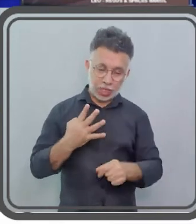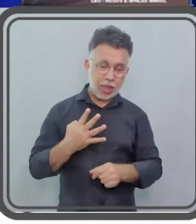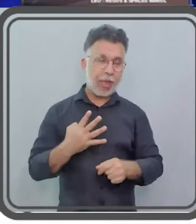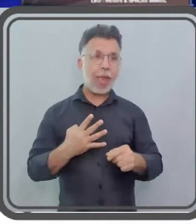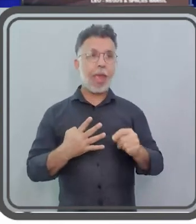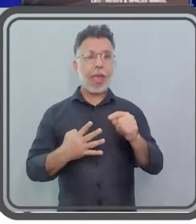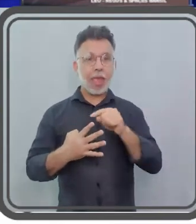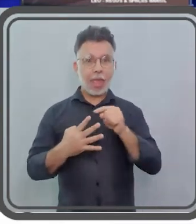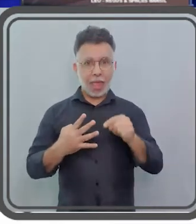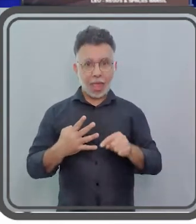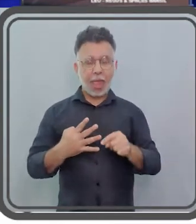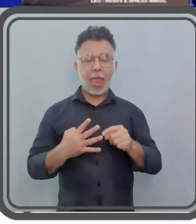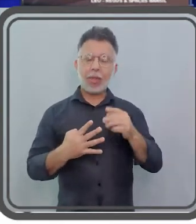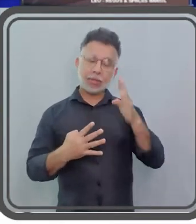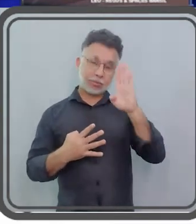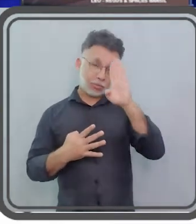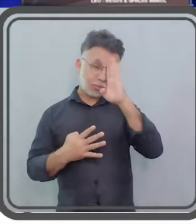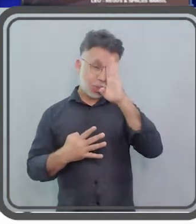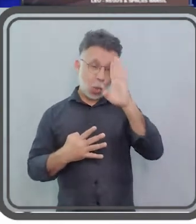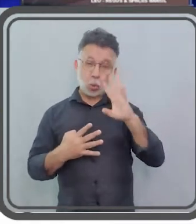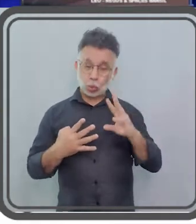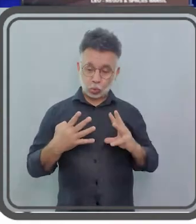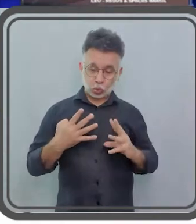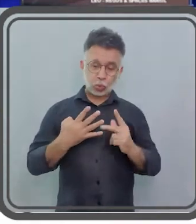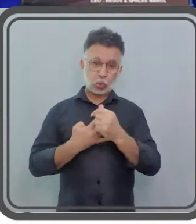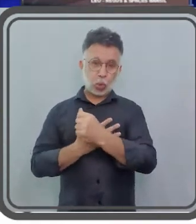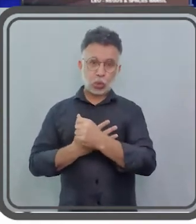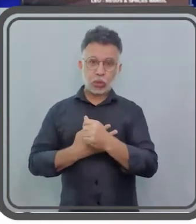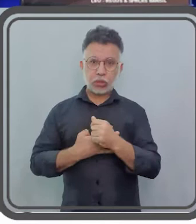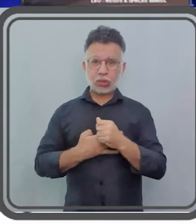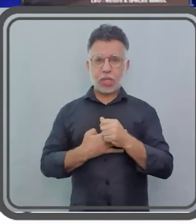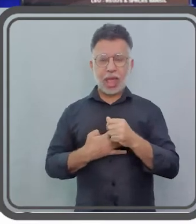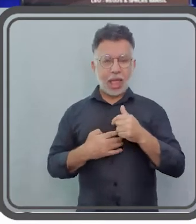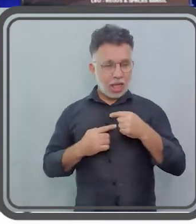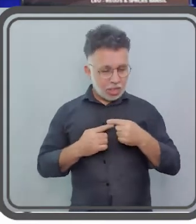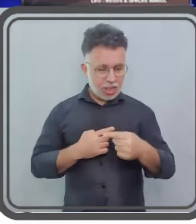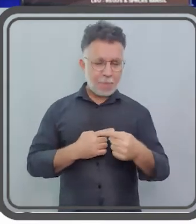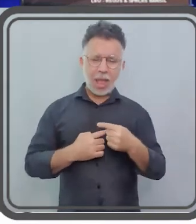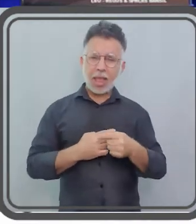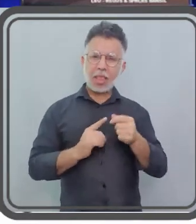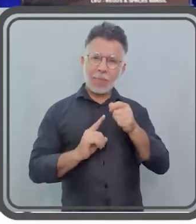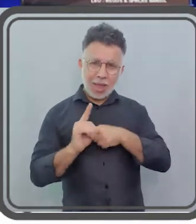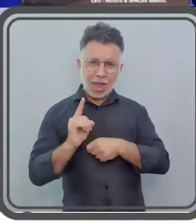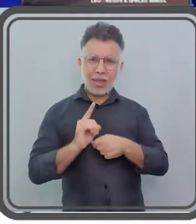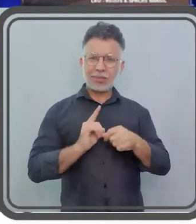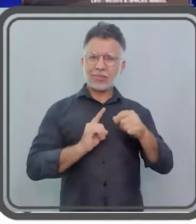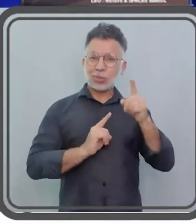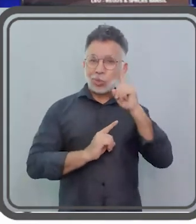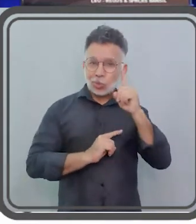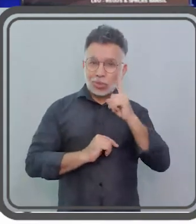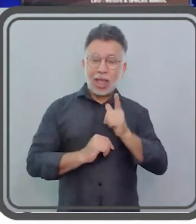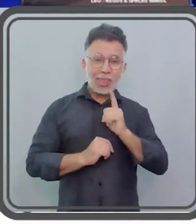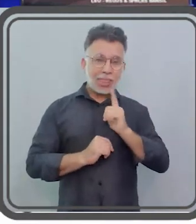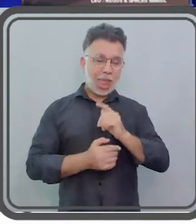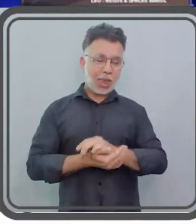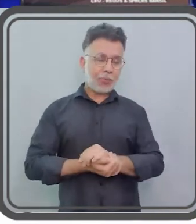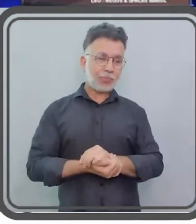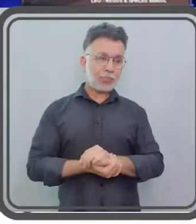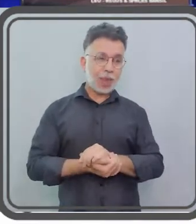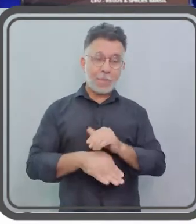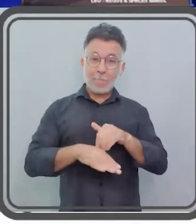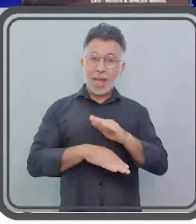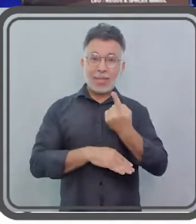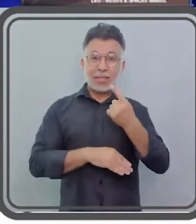en un Power BI. Então, toda semana, todo dia, todo mês, todo ciclo, a gente tem mais de